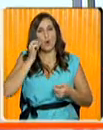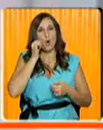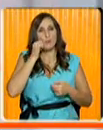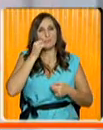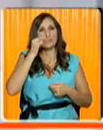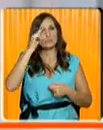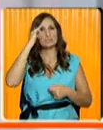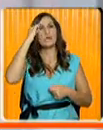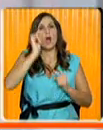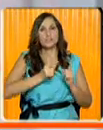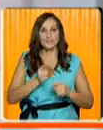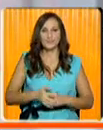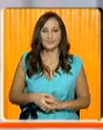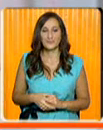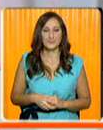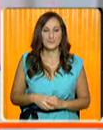afinal.